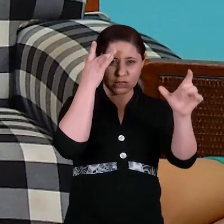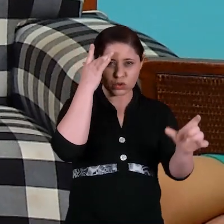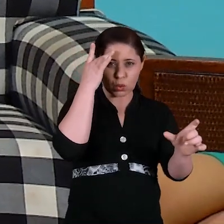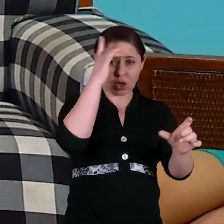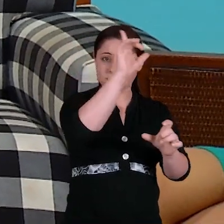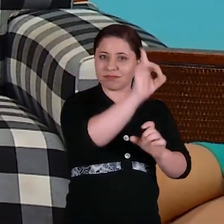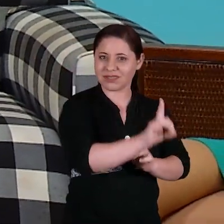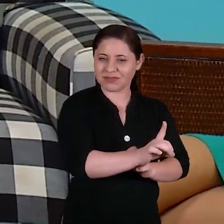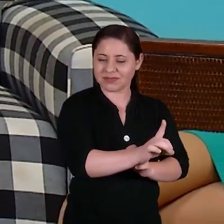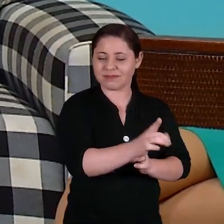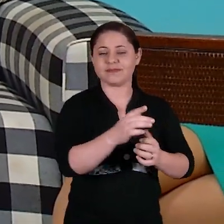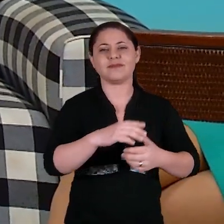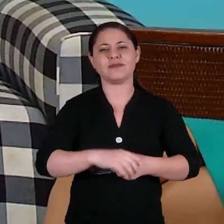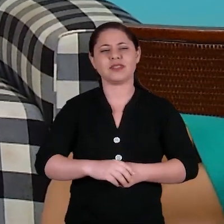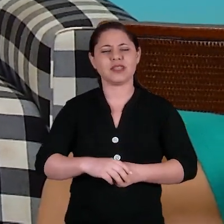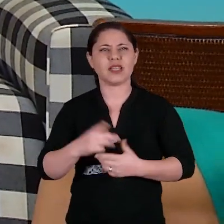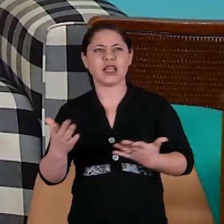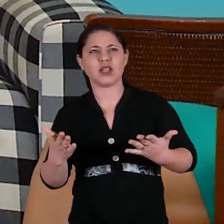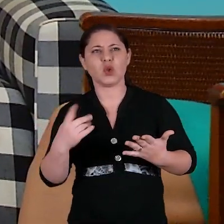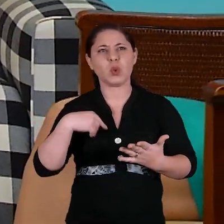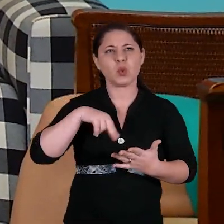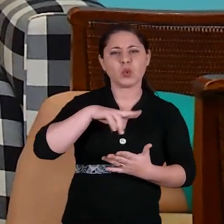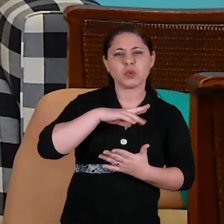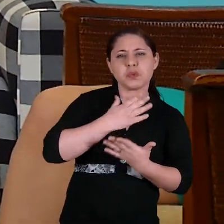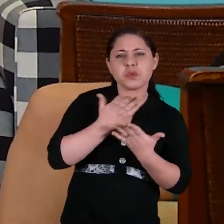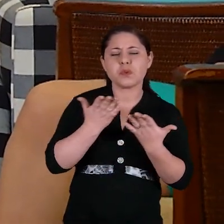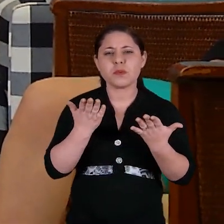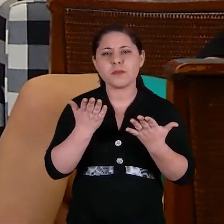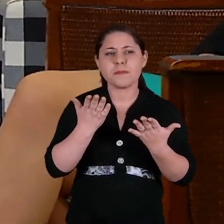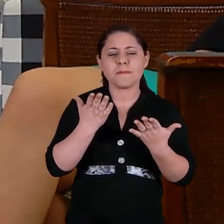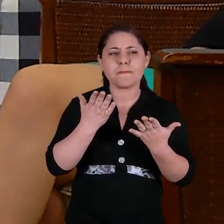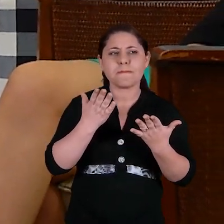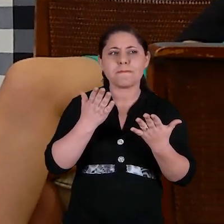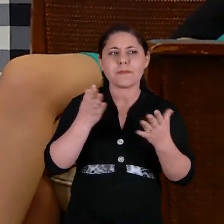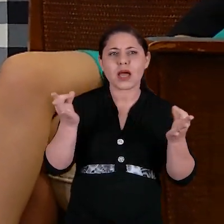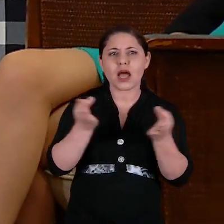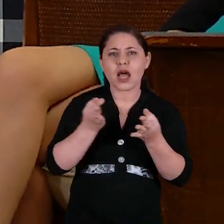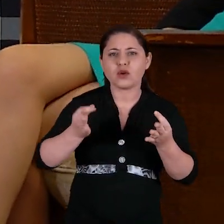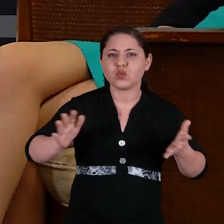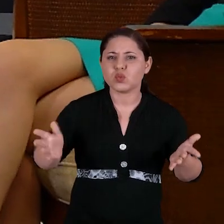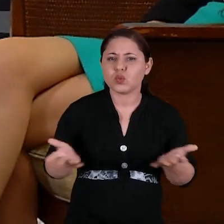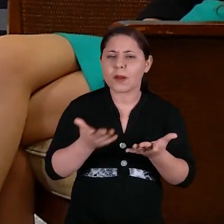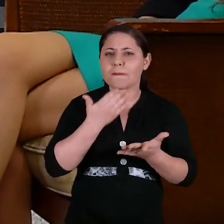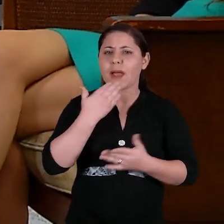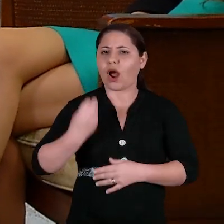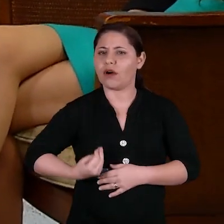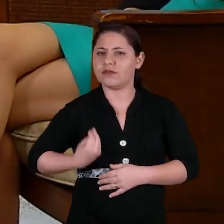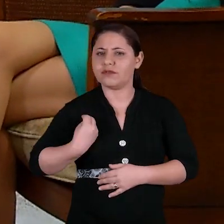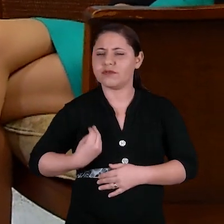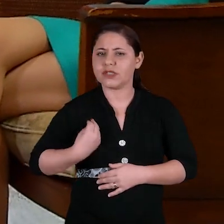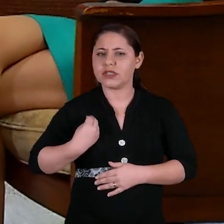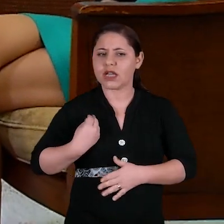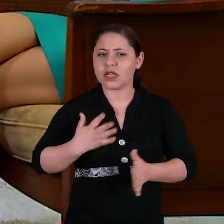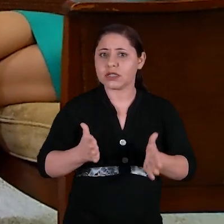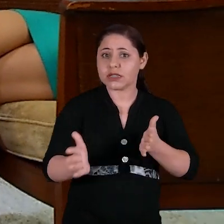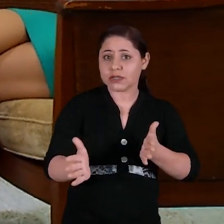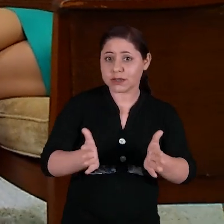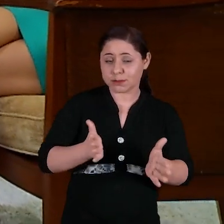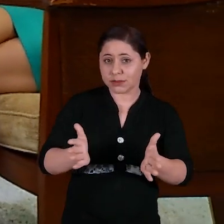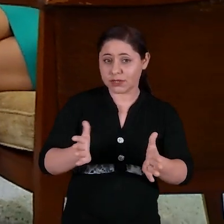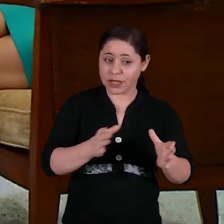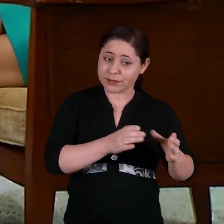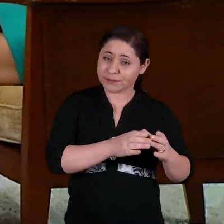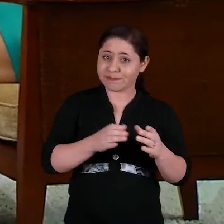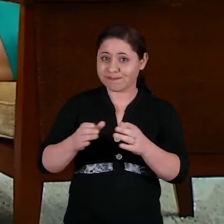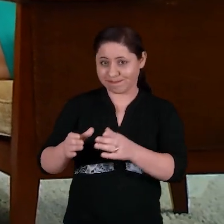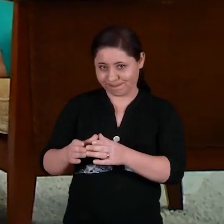de deficiência. Será que estamos preparados para oferecer melhores condições de vida e acessibilidade para